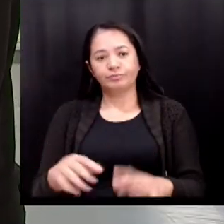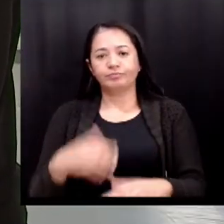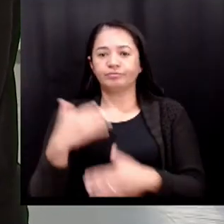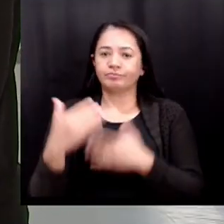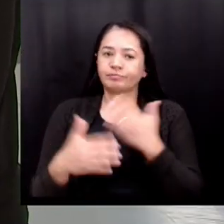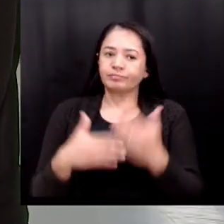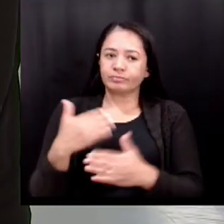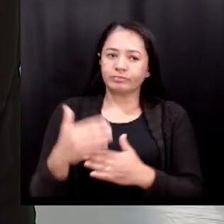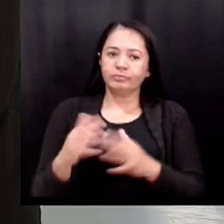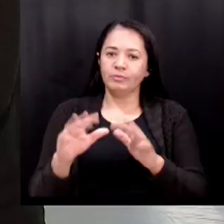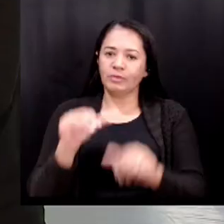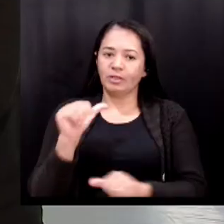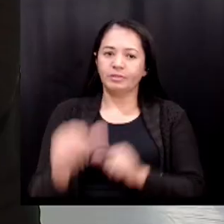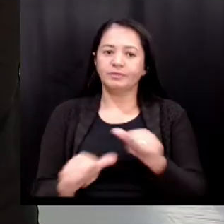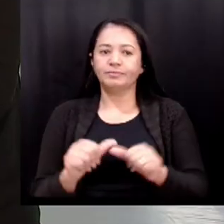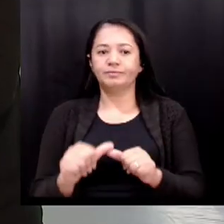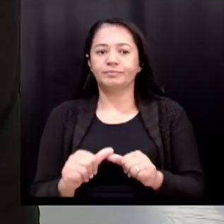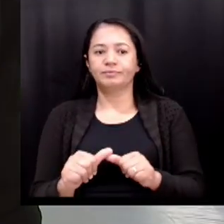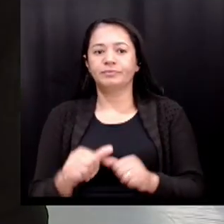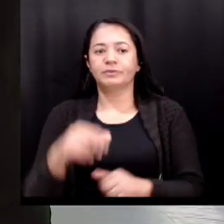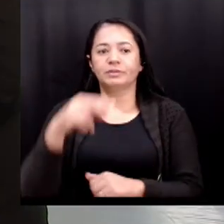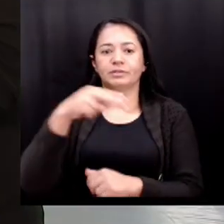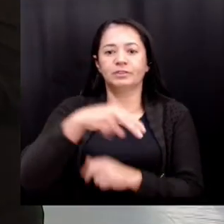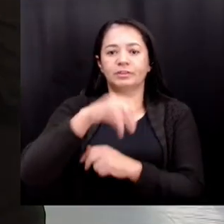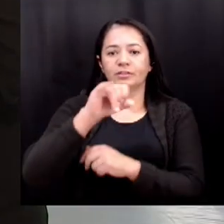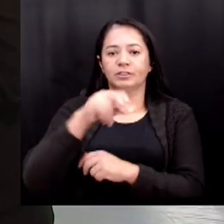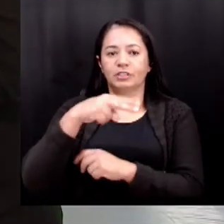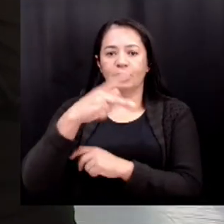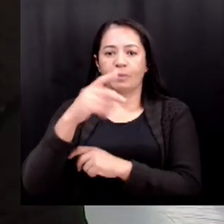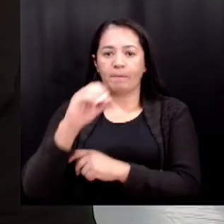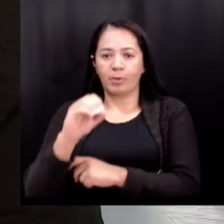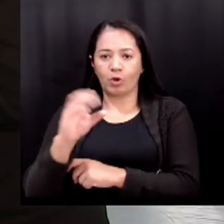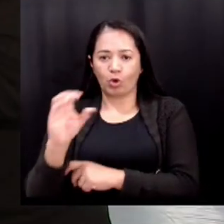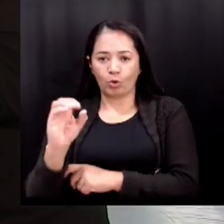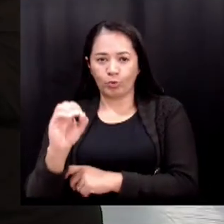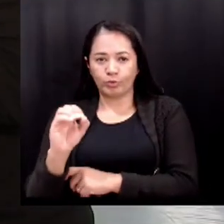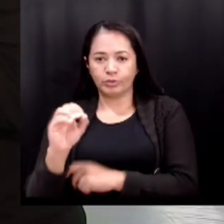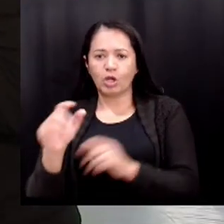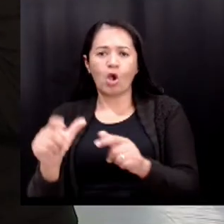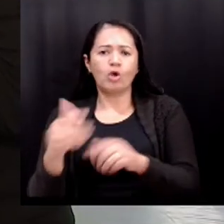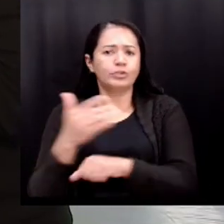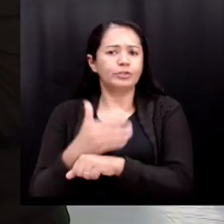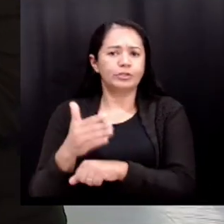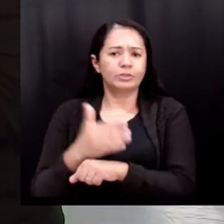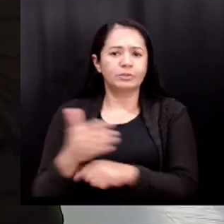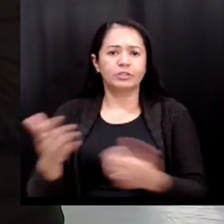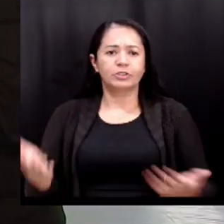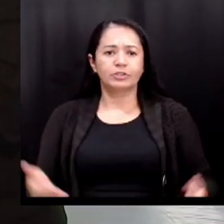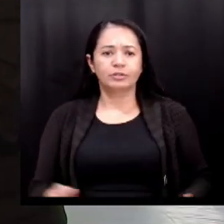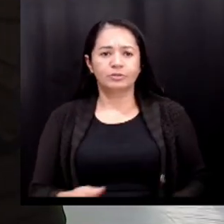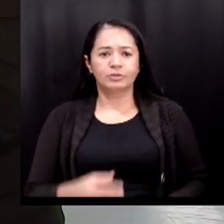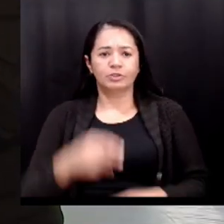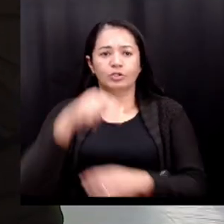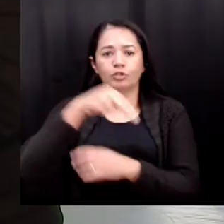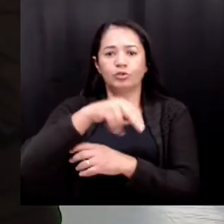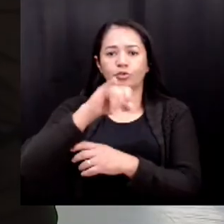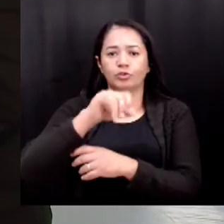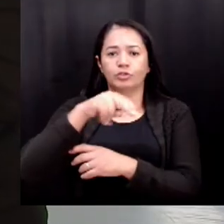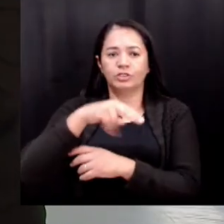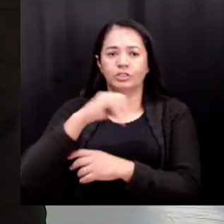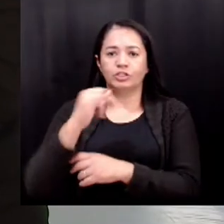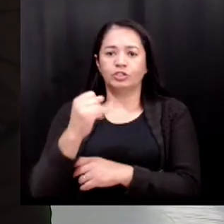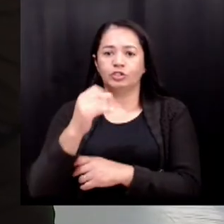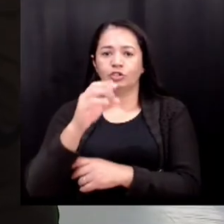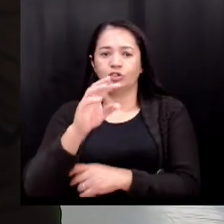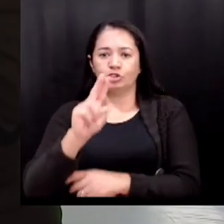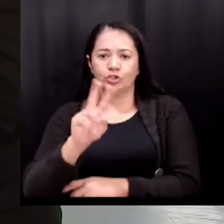transformou em sinônimo, ninpo, ninjutsu. E onde o ninjutsu é praticado? O ninjutsu, majoritariamente, ele é praticado